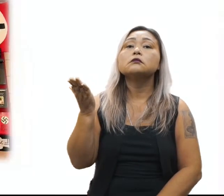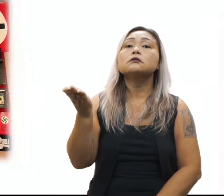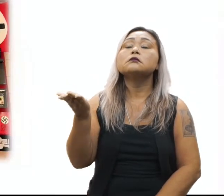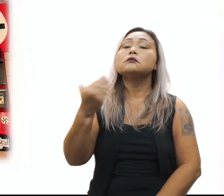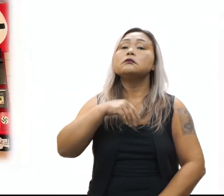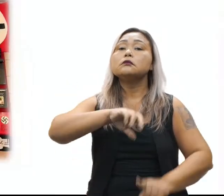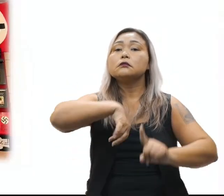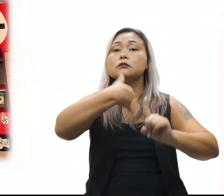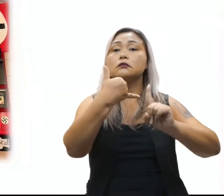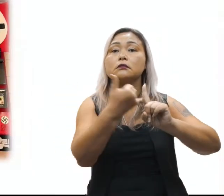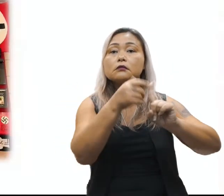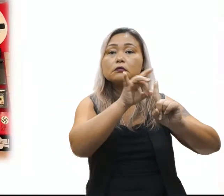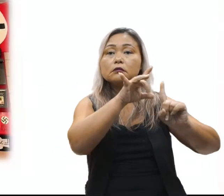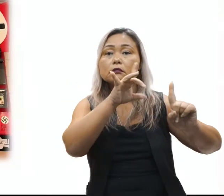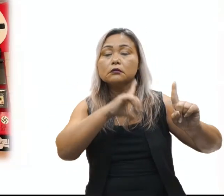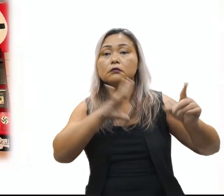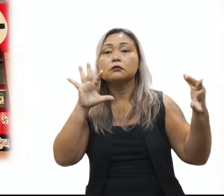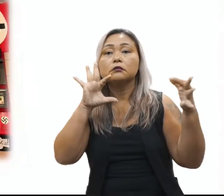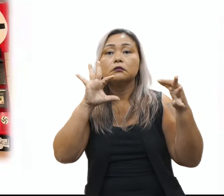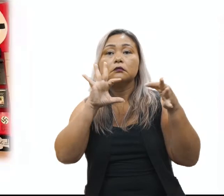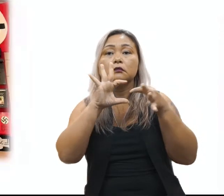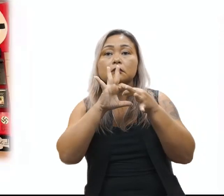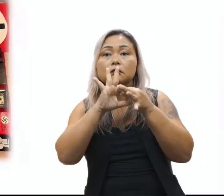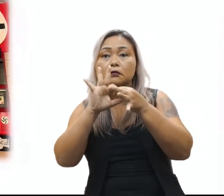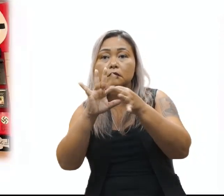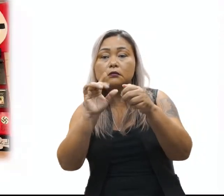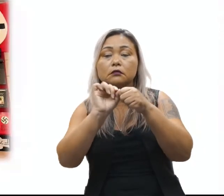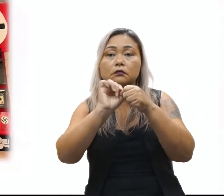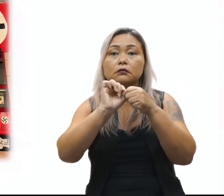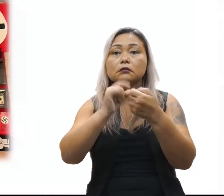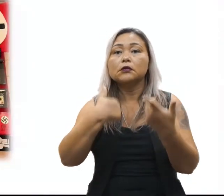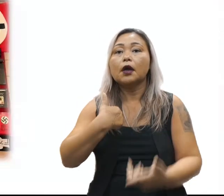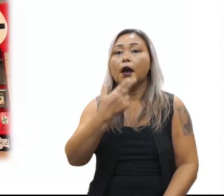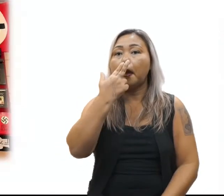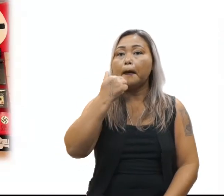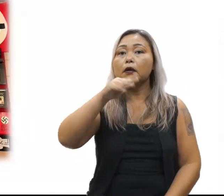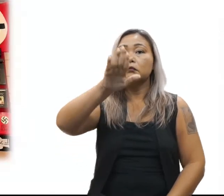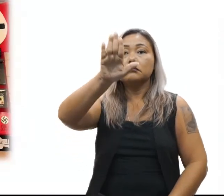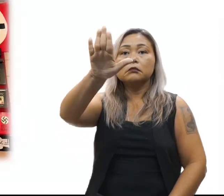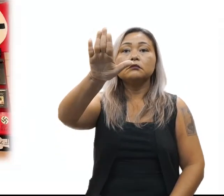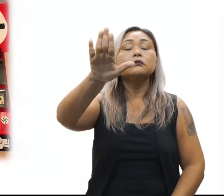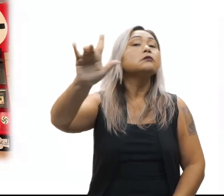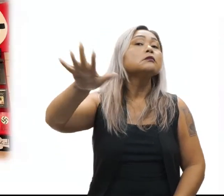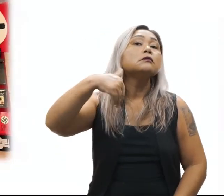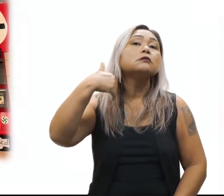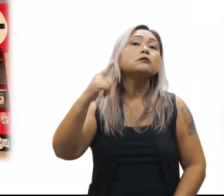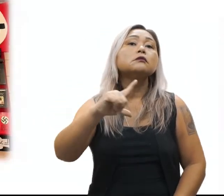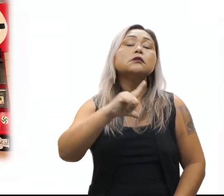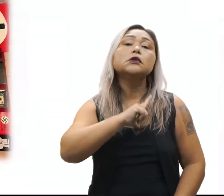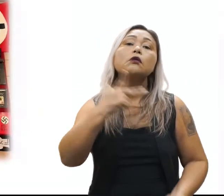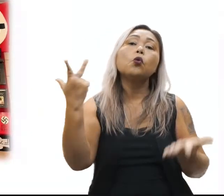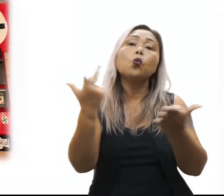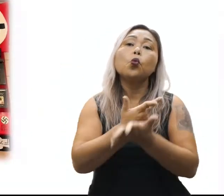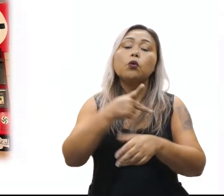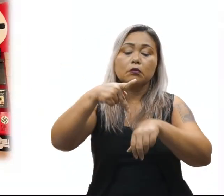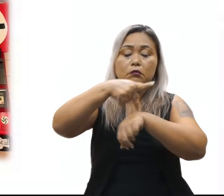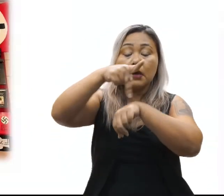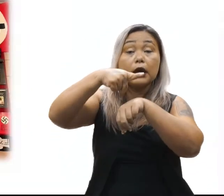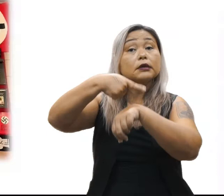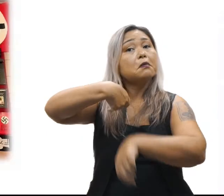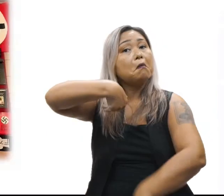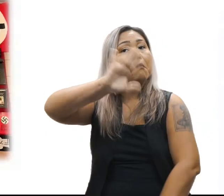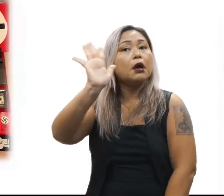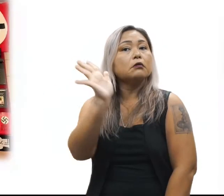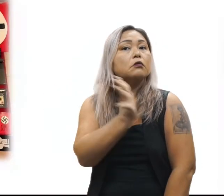xenofobia num contexto de nazismo, por exemplo, né? Então, assim, a xenofobia geralmente ocorre em países mais ricos,